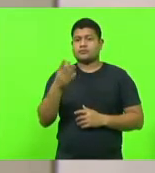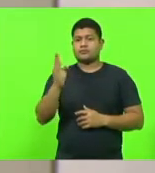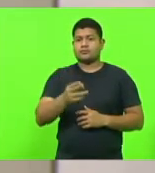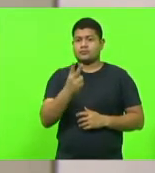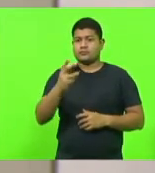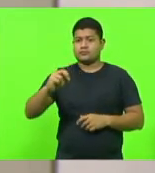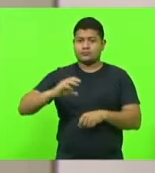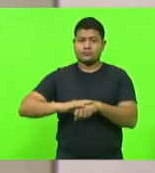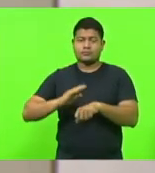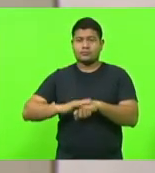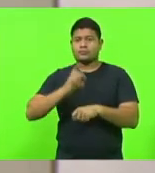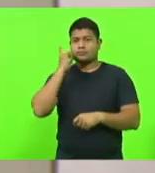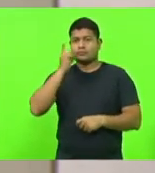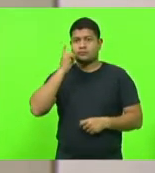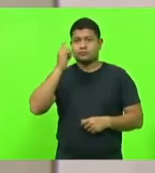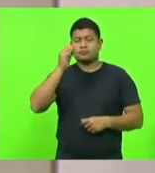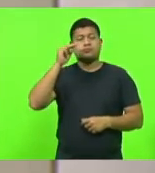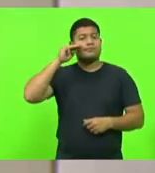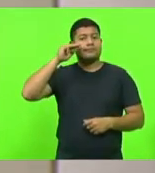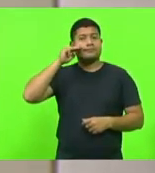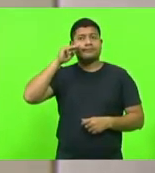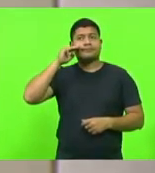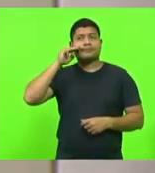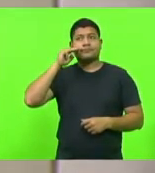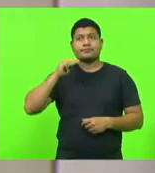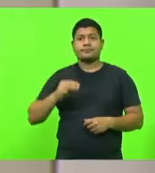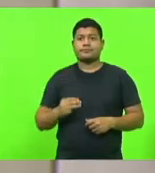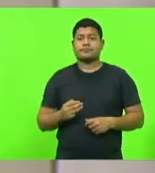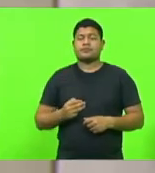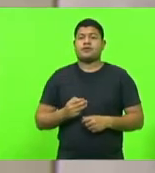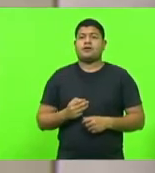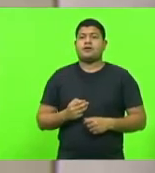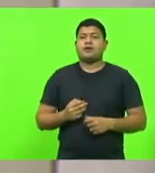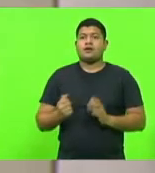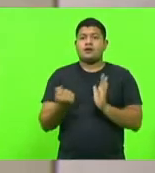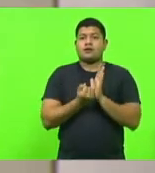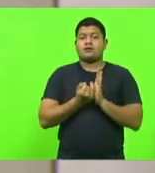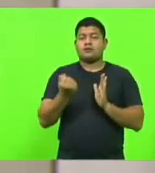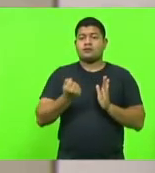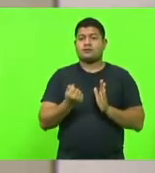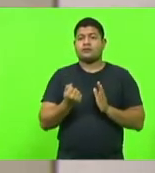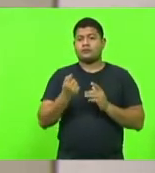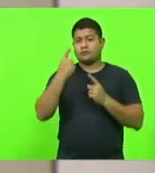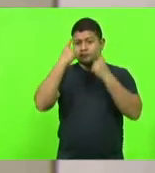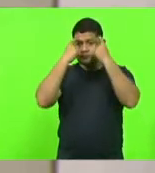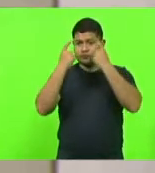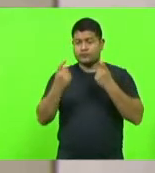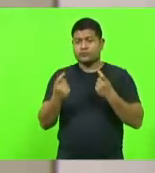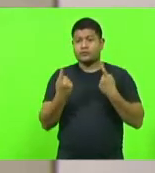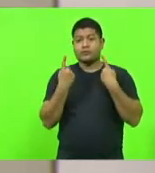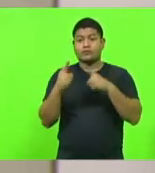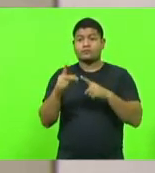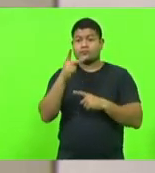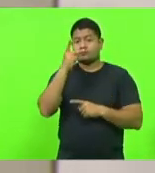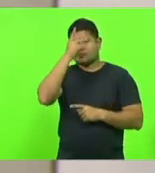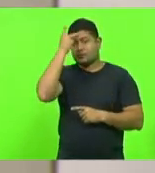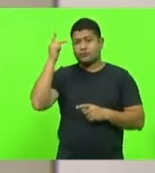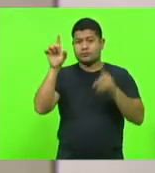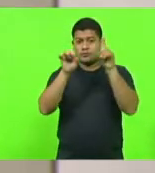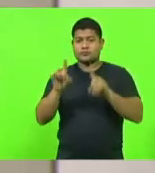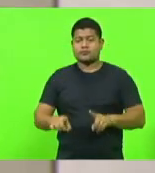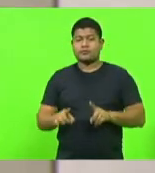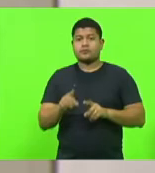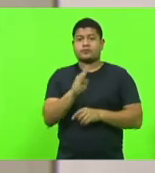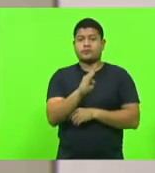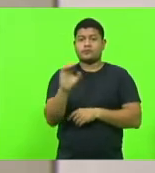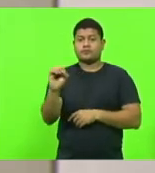347.3/2020, autor deputada Marlene Fengler, dispõe sobre o registro de violência contra a pessoa com deficiência no boletim de ocorrência